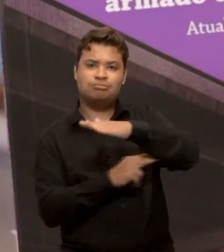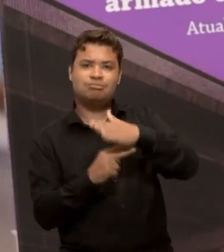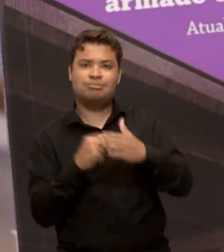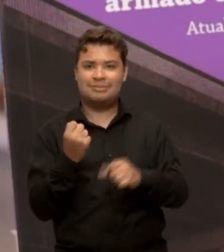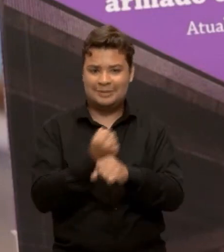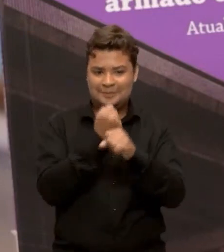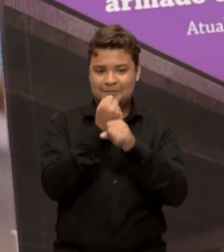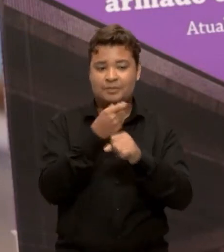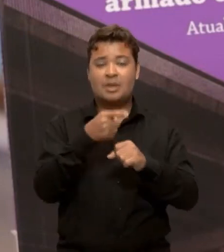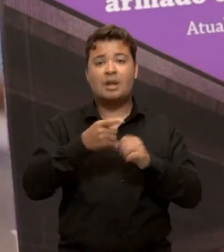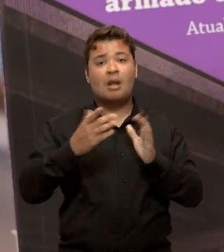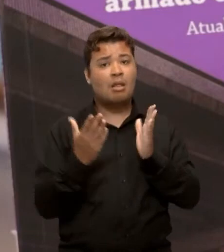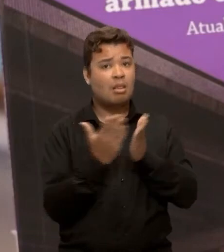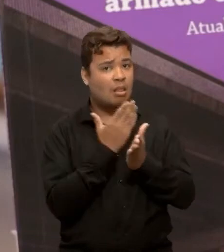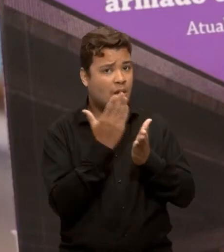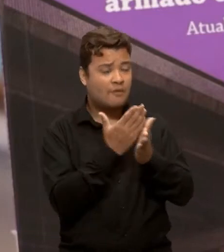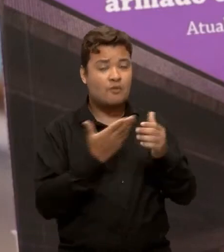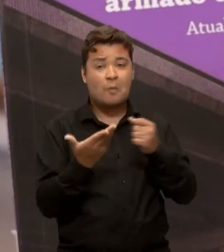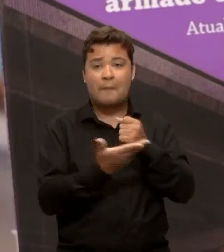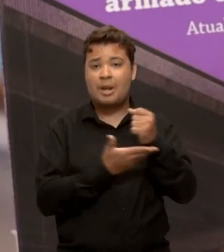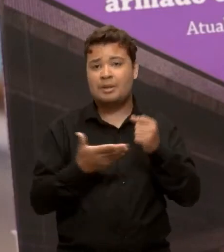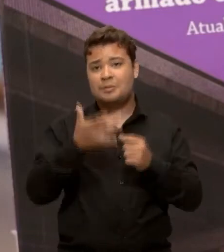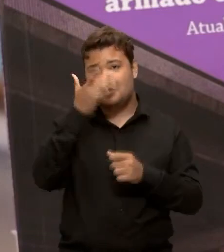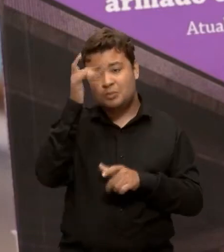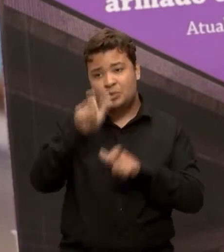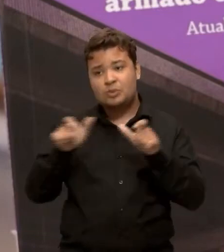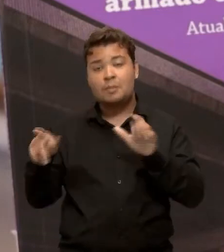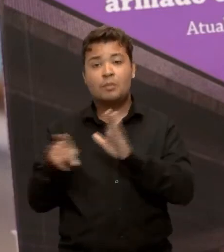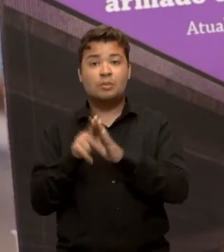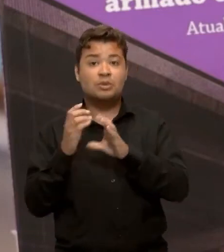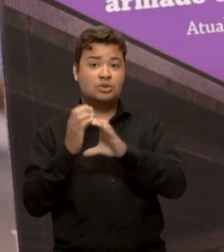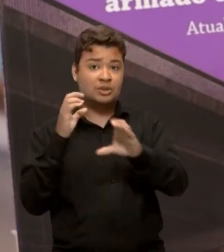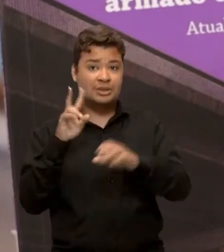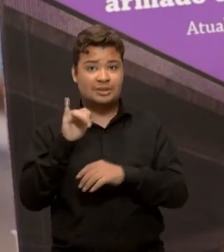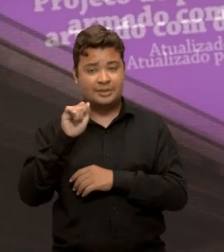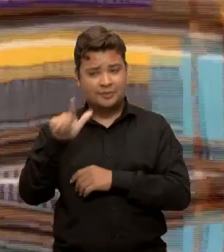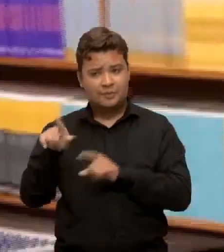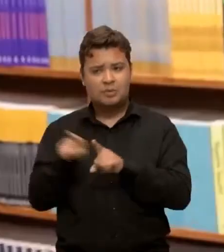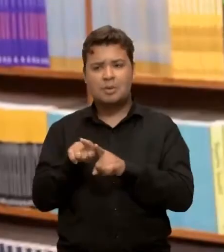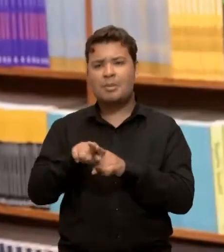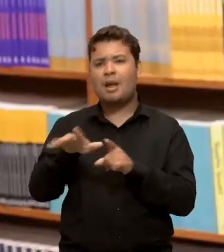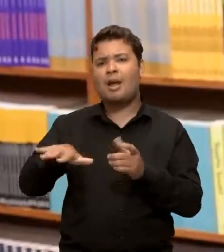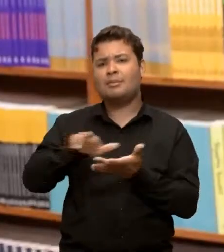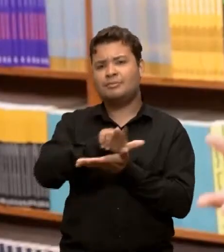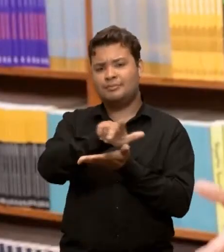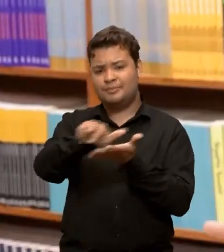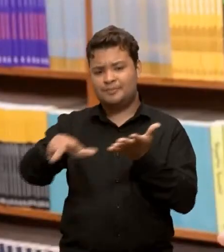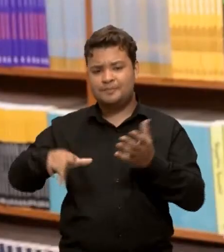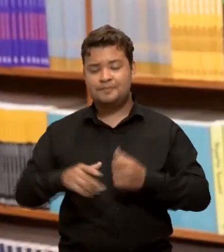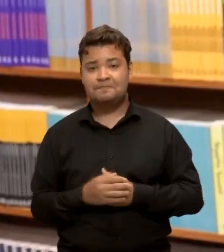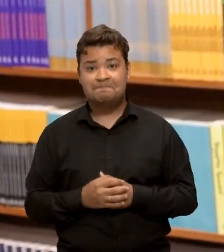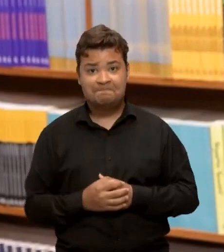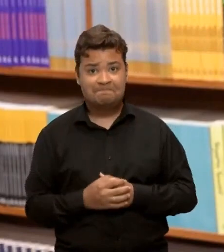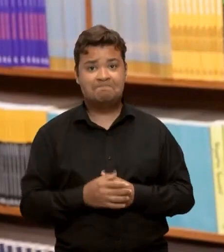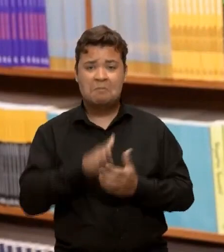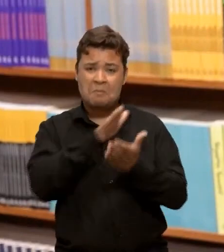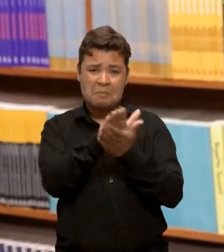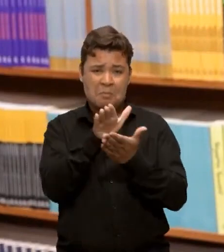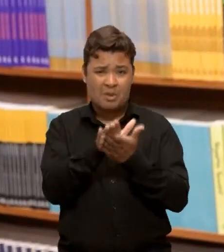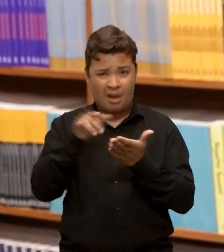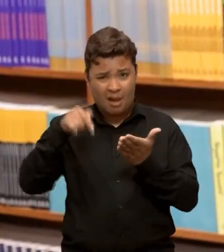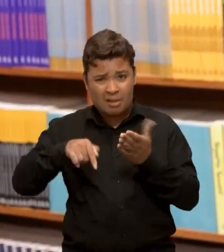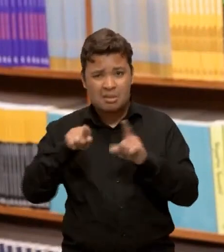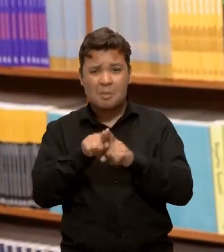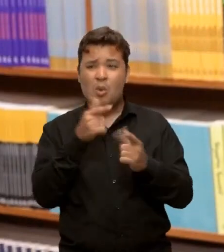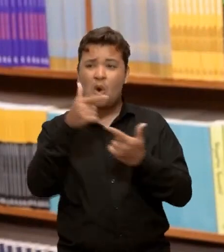livro básico para consulta de estudantes de engenharia civil e áreas afins. Essas e outras publicações